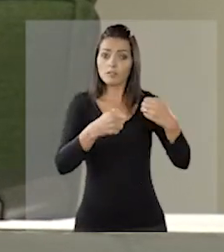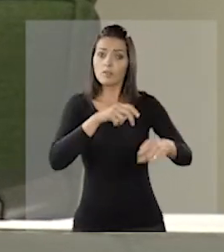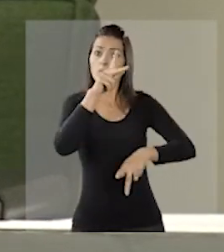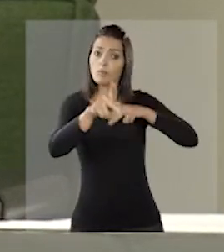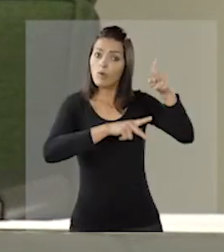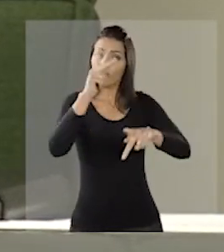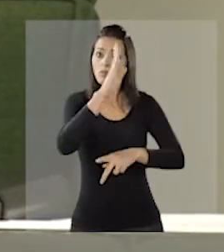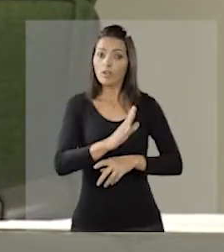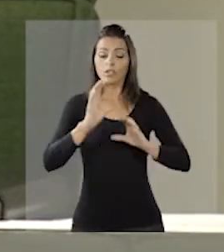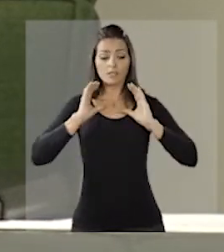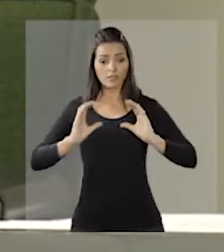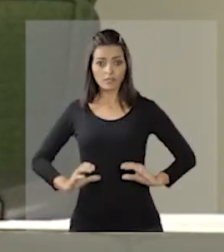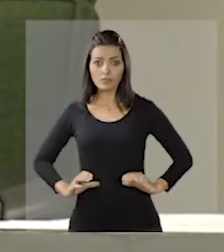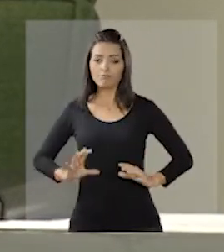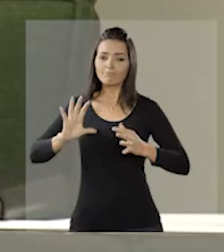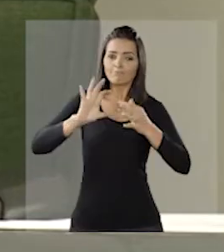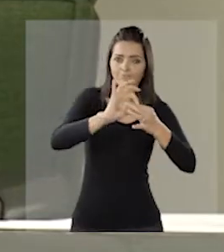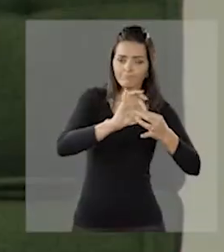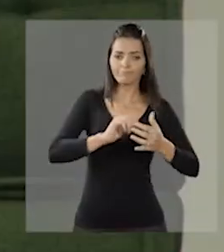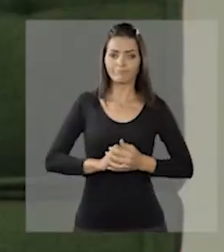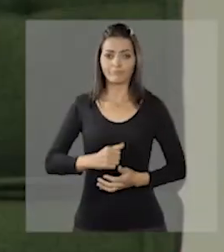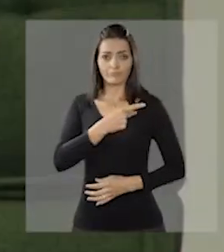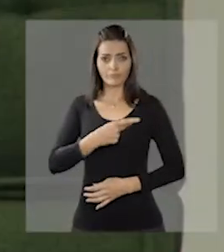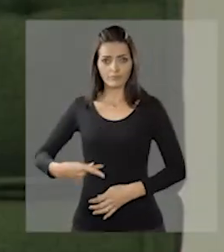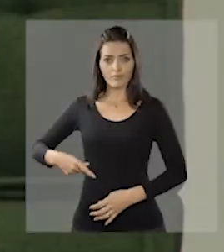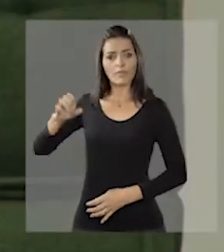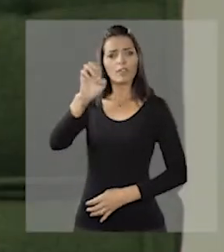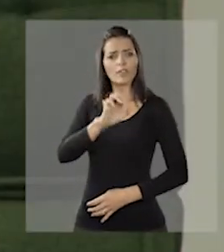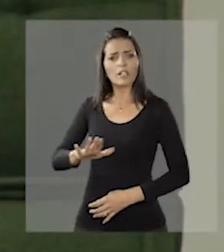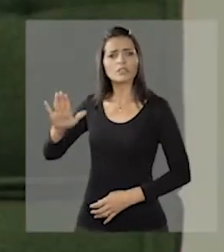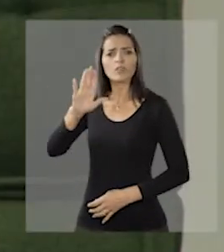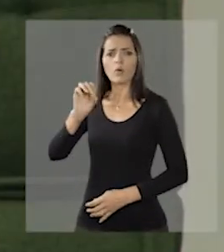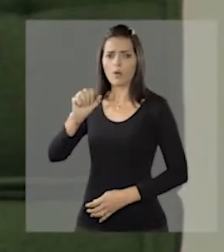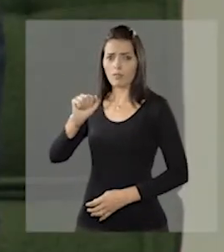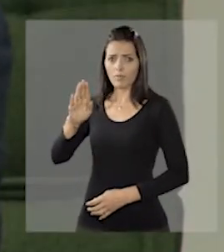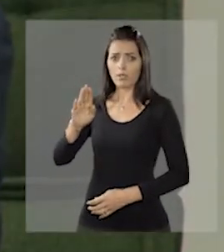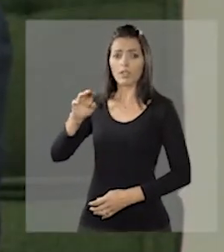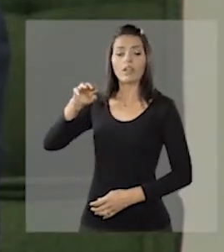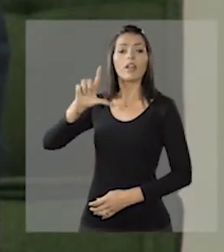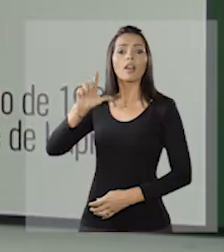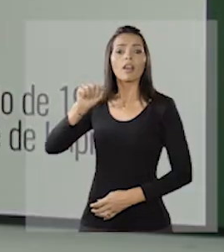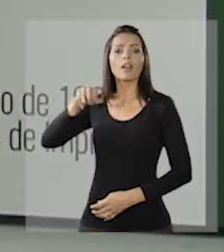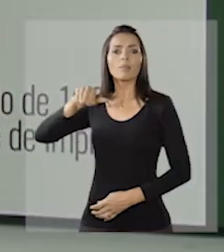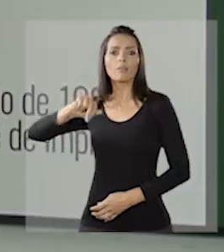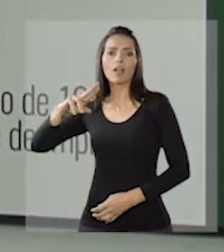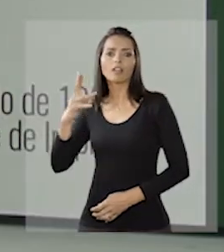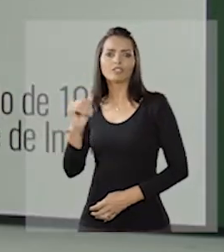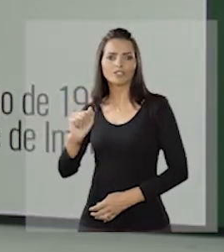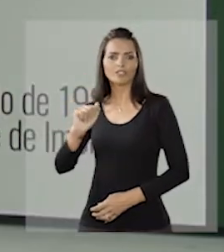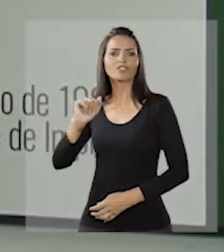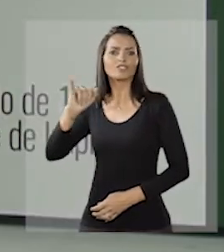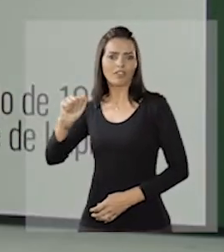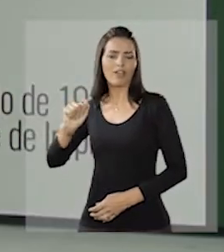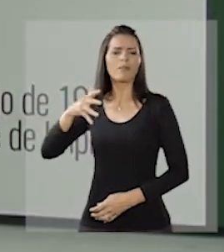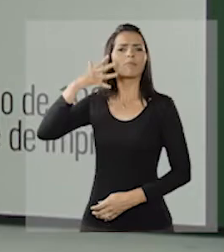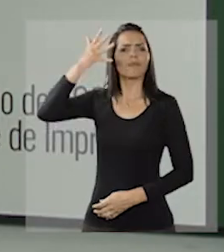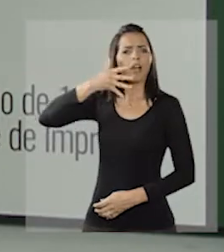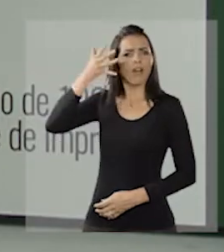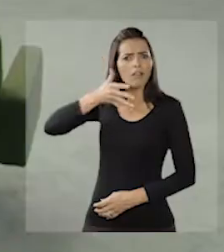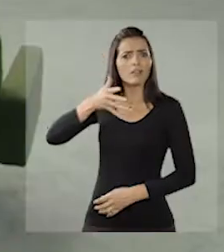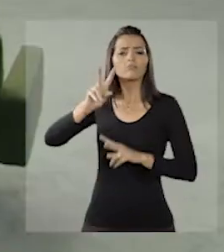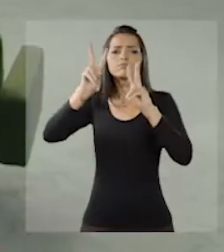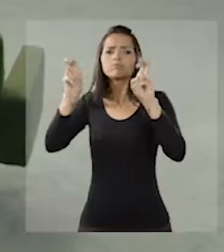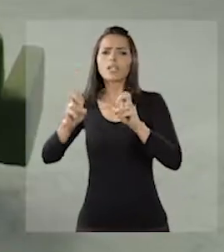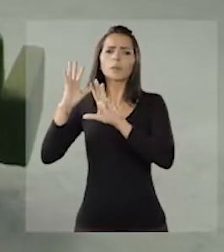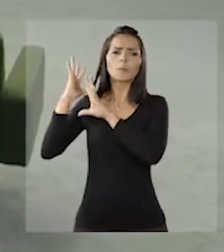necessidades do povo brasileiro, da cidadania brasileira. O presidente nacional da OAB, Cláudio Lamáquia, foi um dos palestrantes do seminário